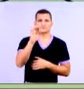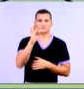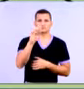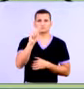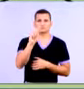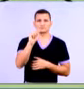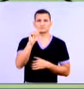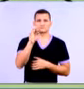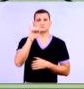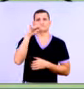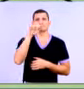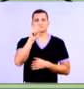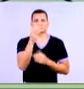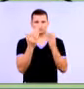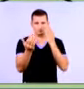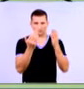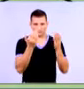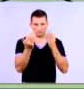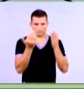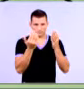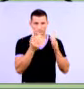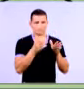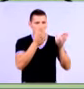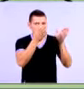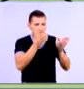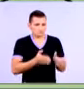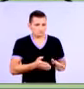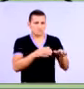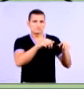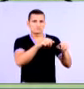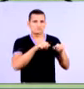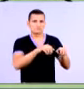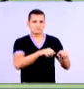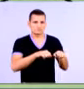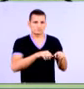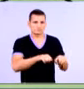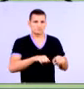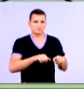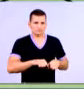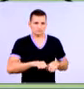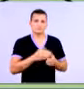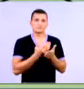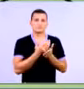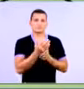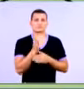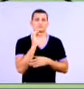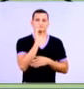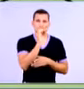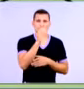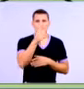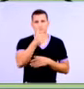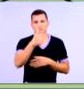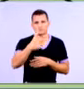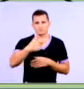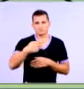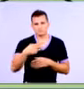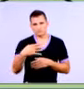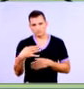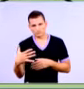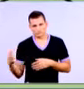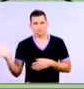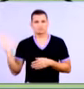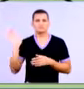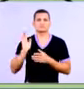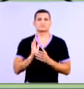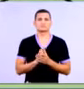aquela analogia com o meu armário de gavetas, né? Onde as minhas gavetas começavam com numeração 0, 1, 2, 3, 4 e